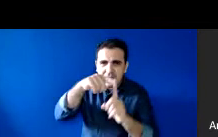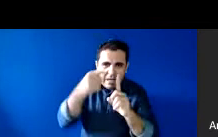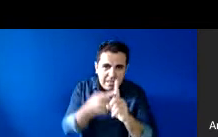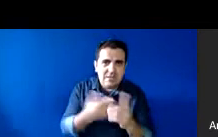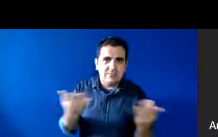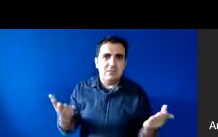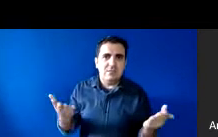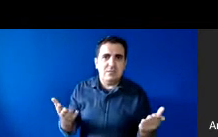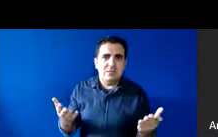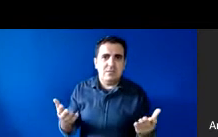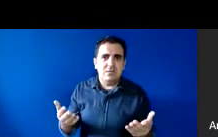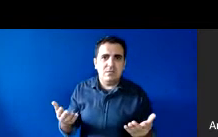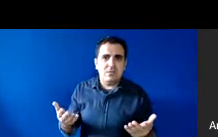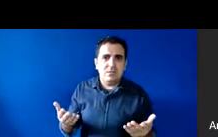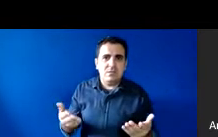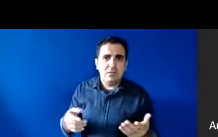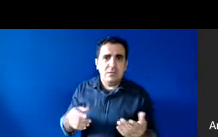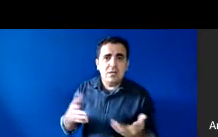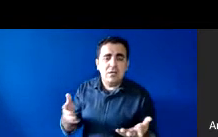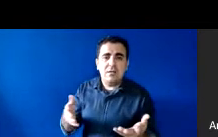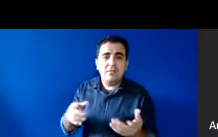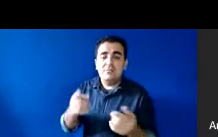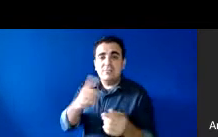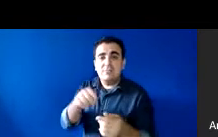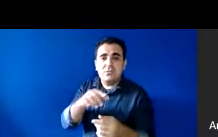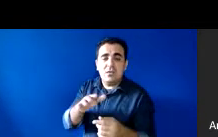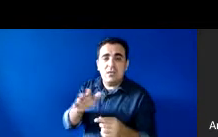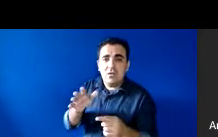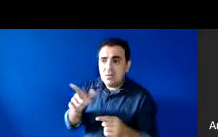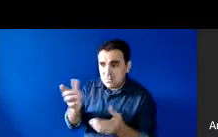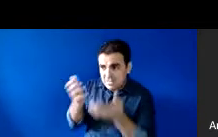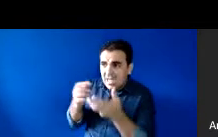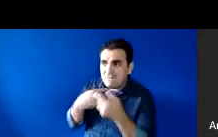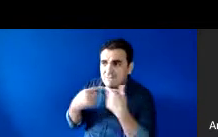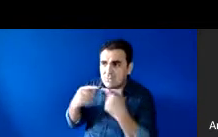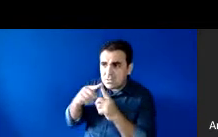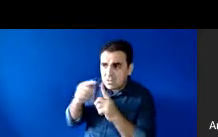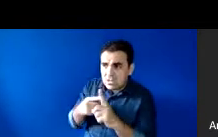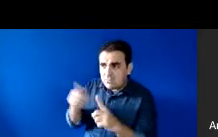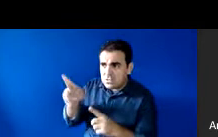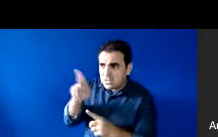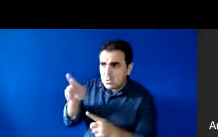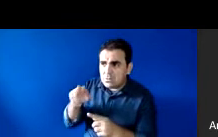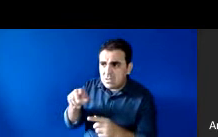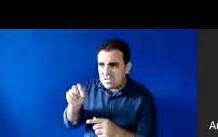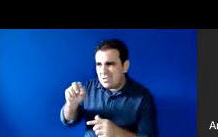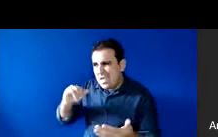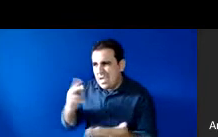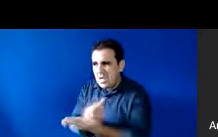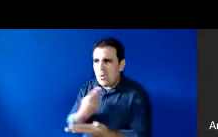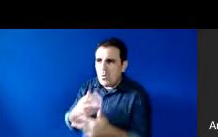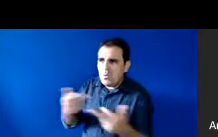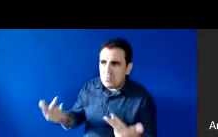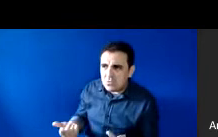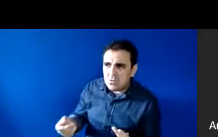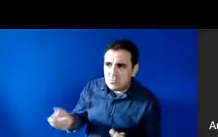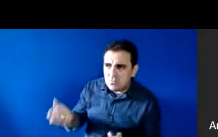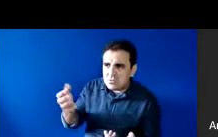grávida? Você quer estar grávida? Você está usando alguma coisa? Falhou algum método? Você